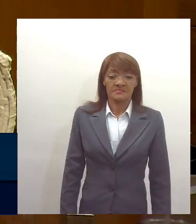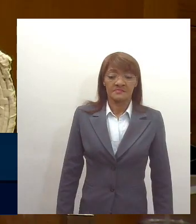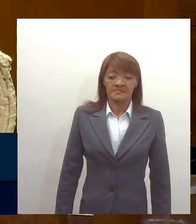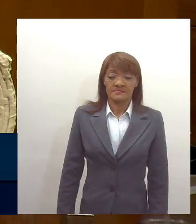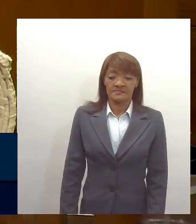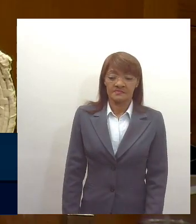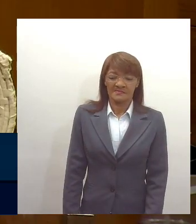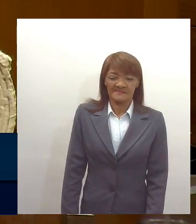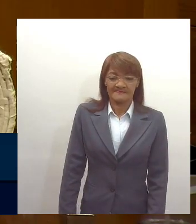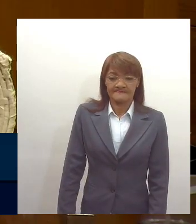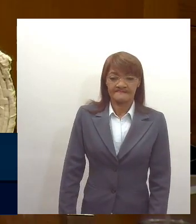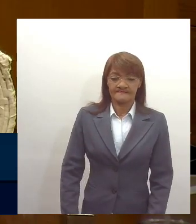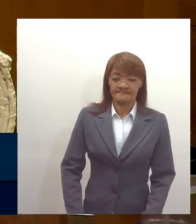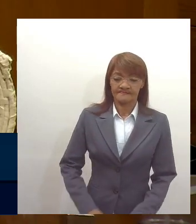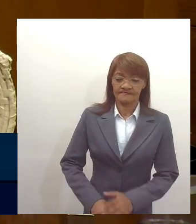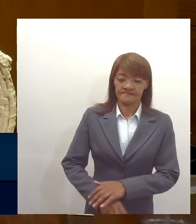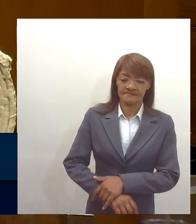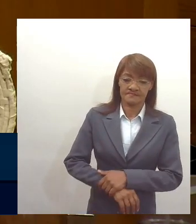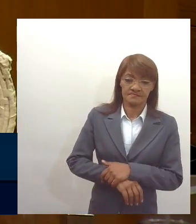Martins.